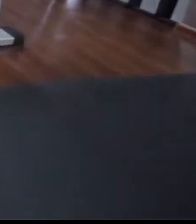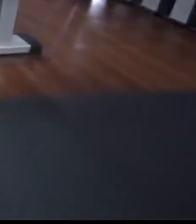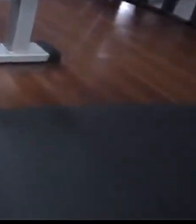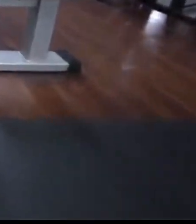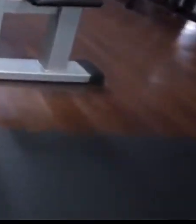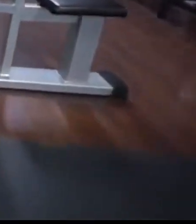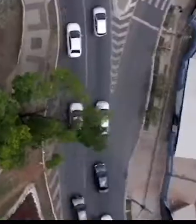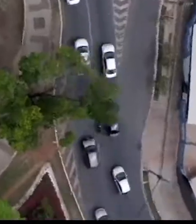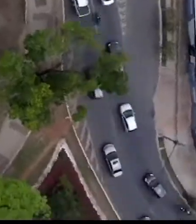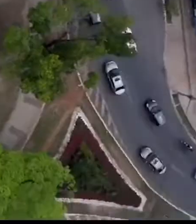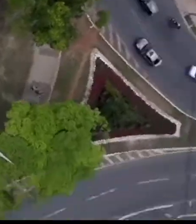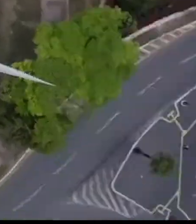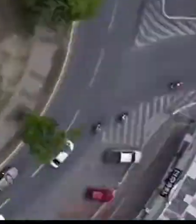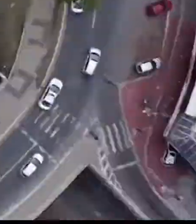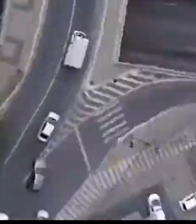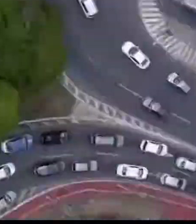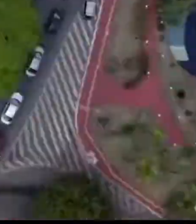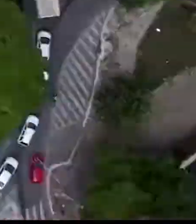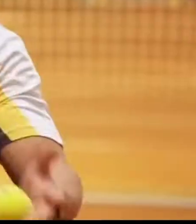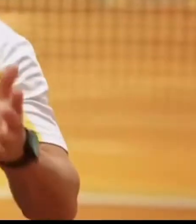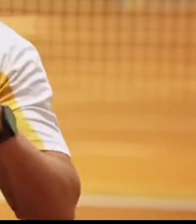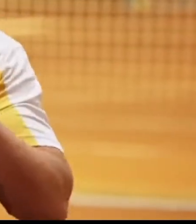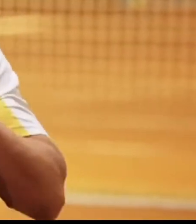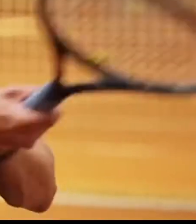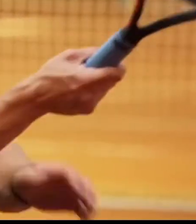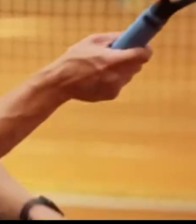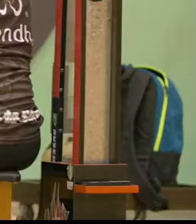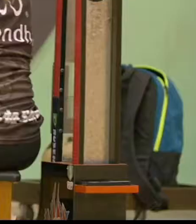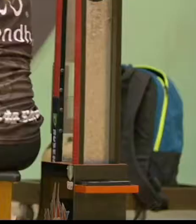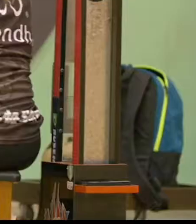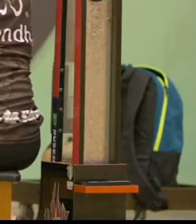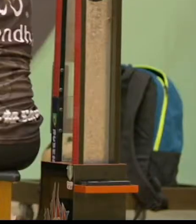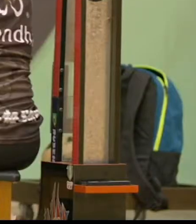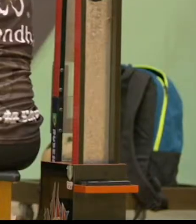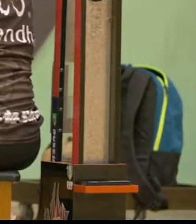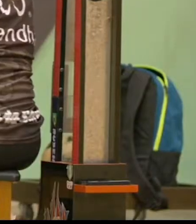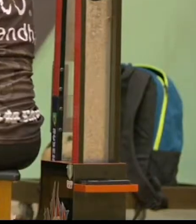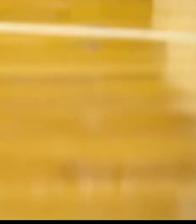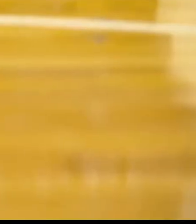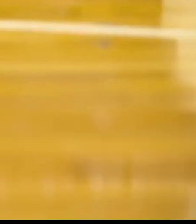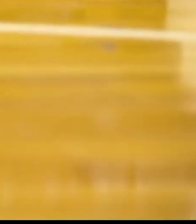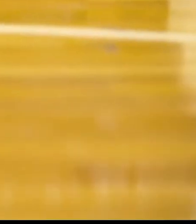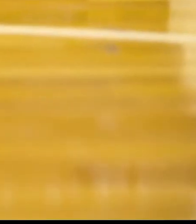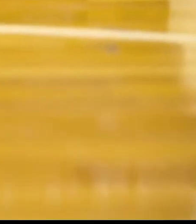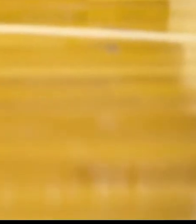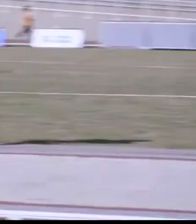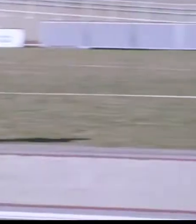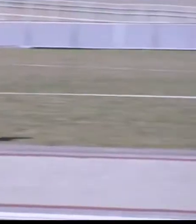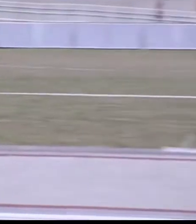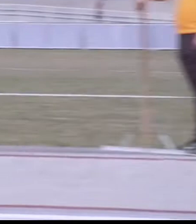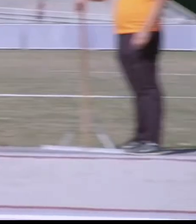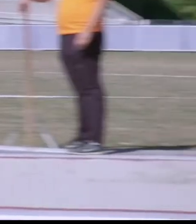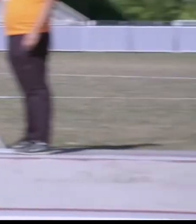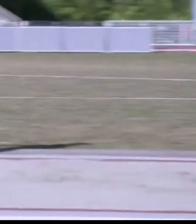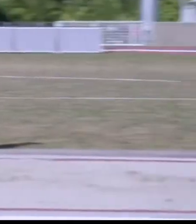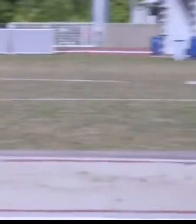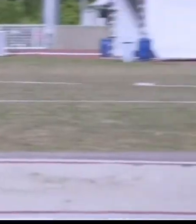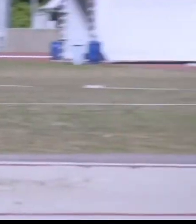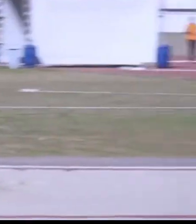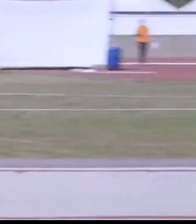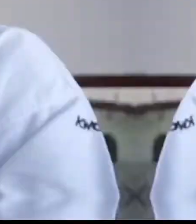academia. Avenida movimentada. Homem de cadeira de rodas jogando tênis. Atleta cego praticando